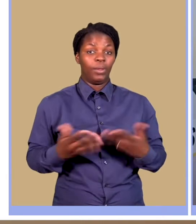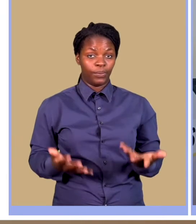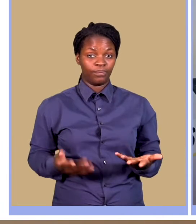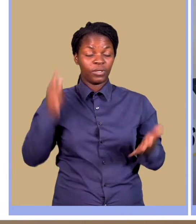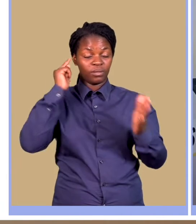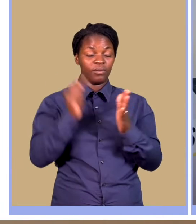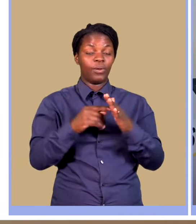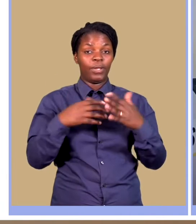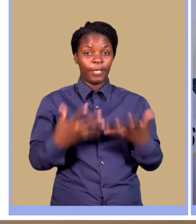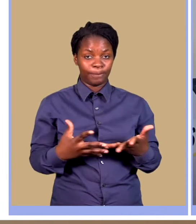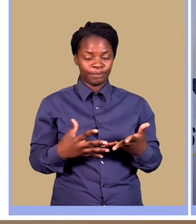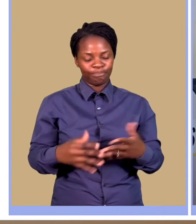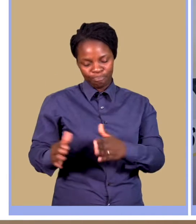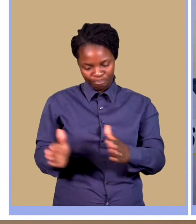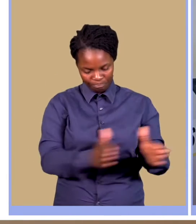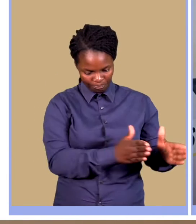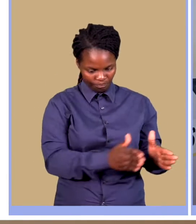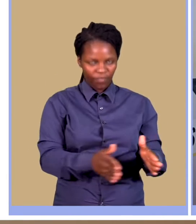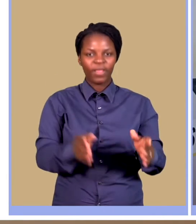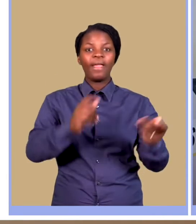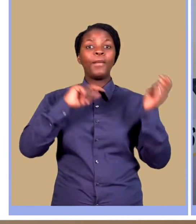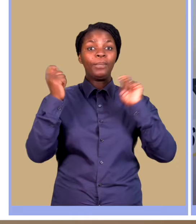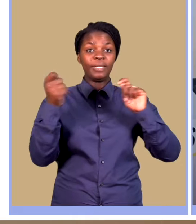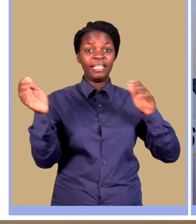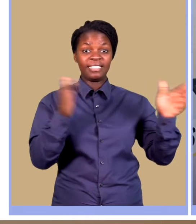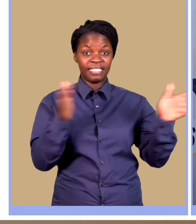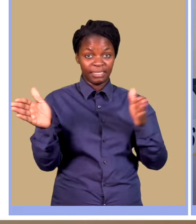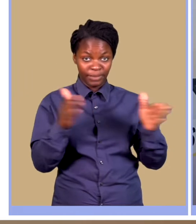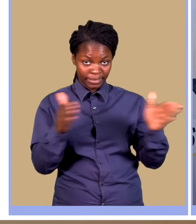ação climática são mecanismos em que